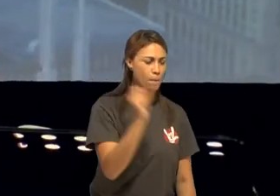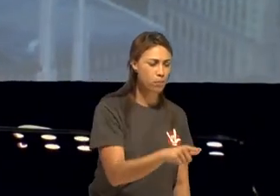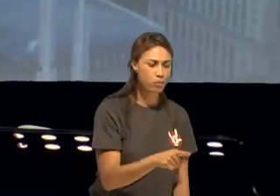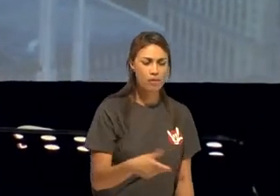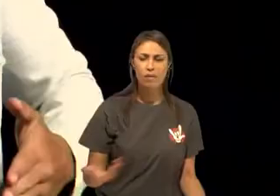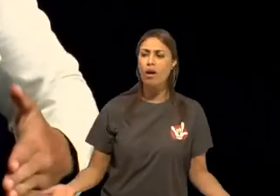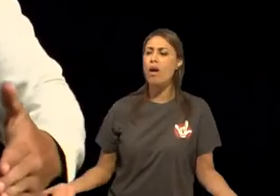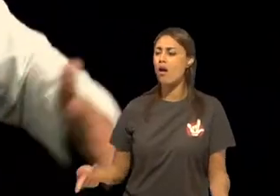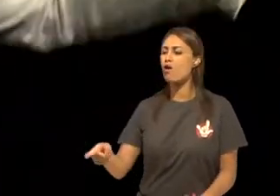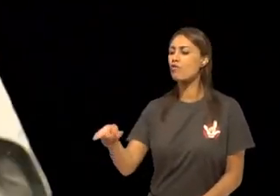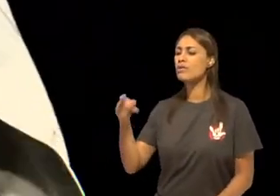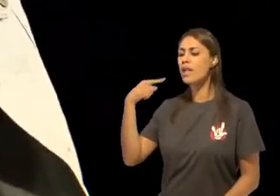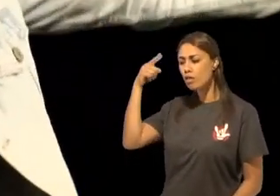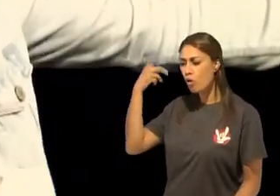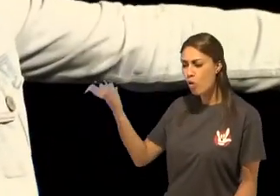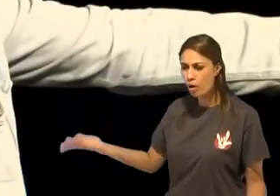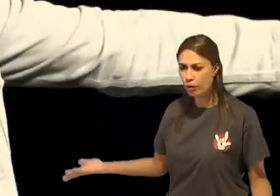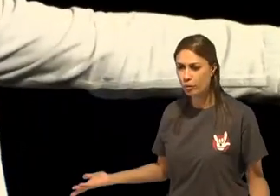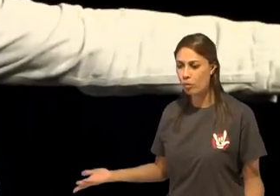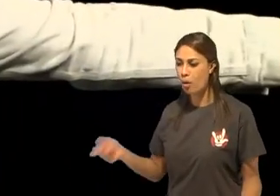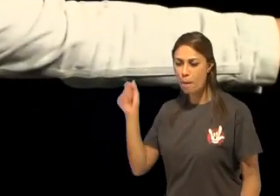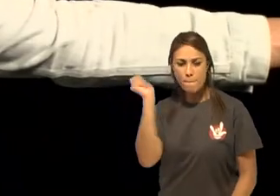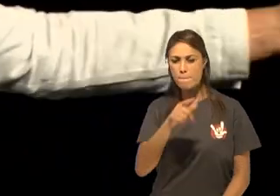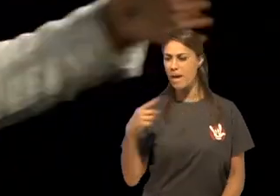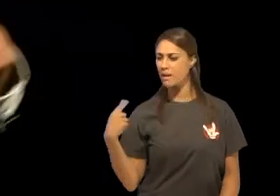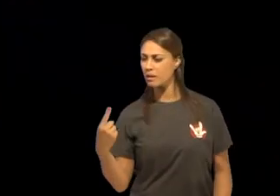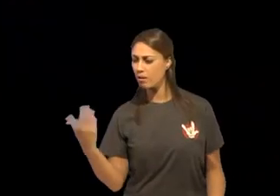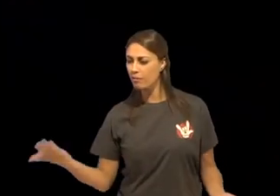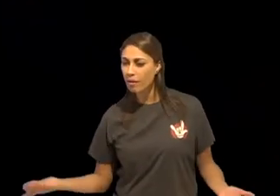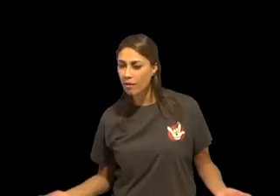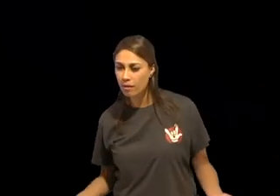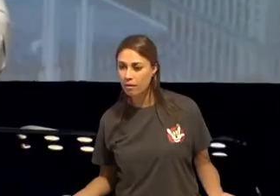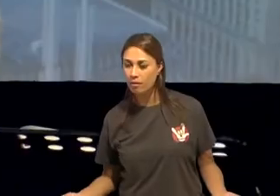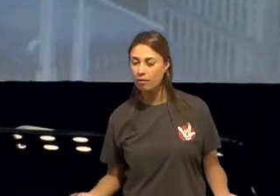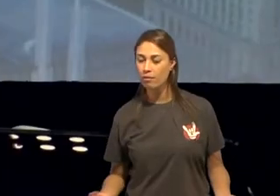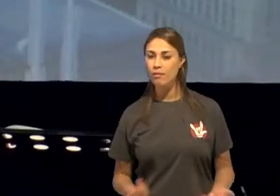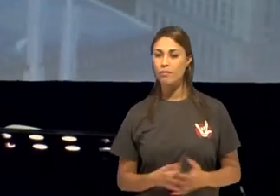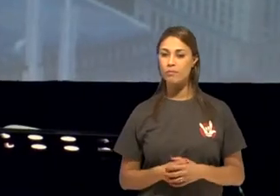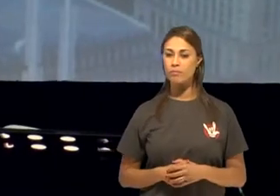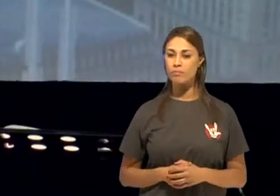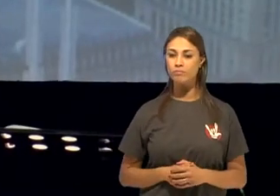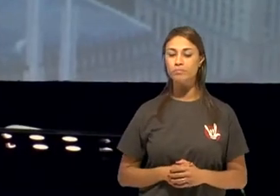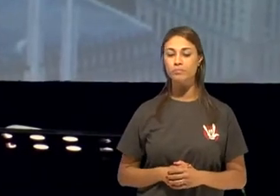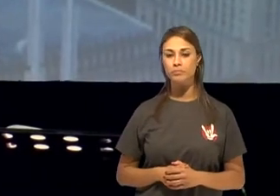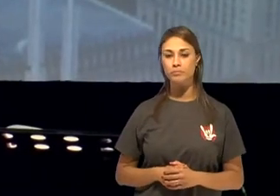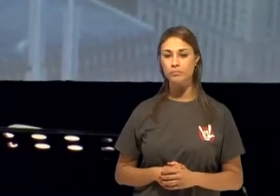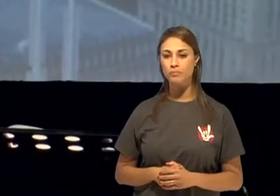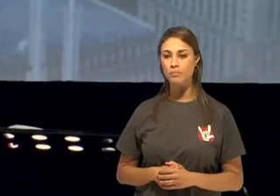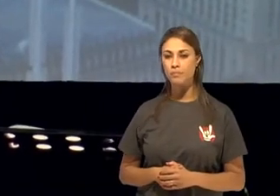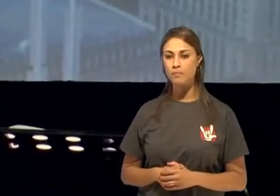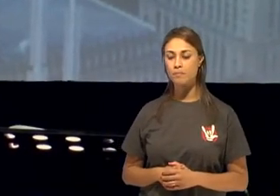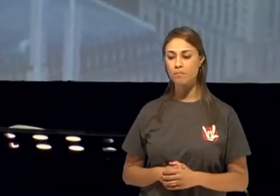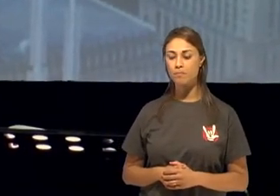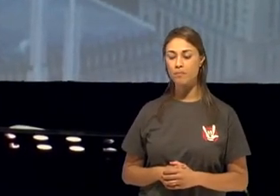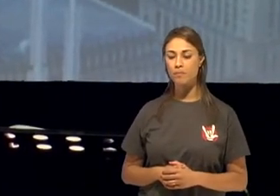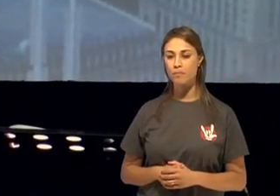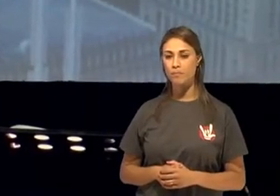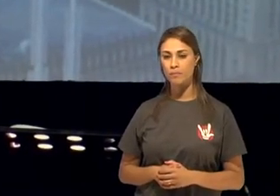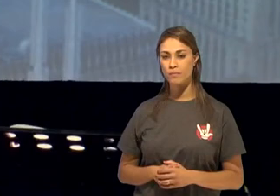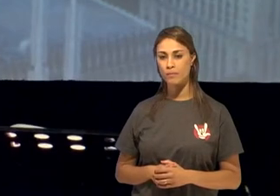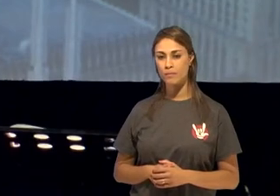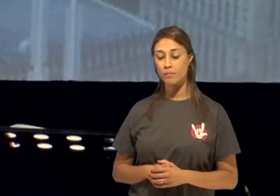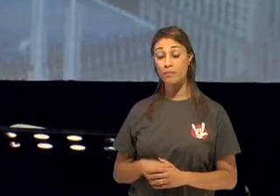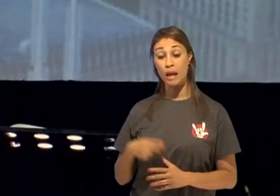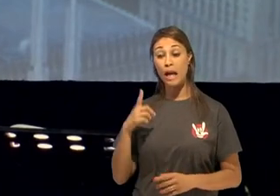Davi, eu posso ir ali cortar a garganta desse cara? Versão Guilherme. Deus olha para Davi, olha para os seus soldados e fala